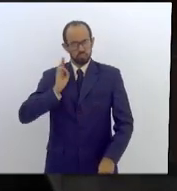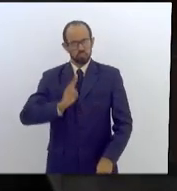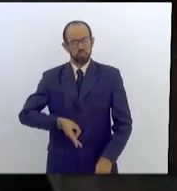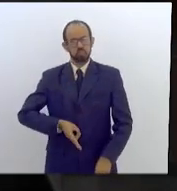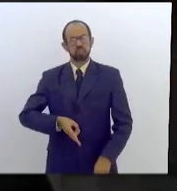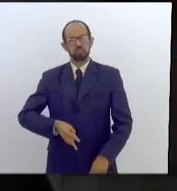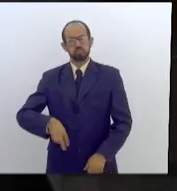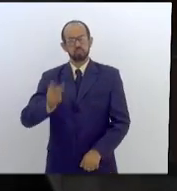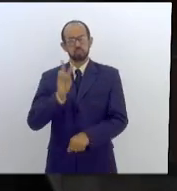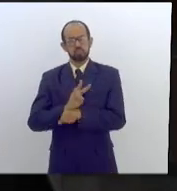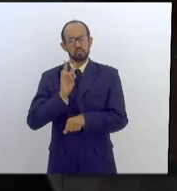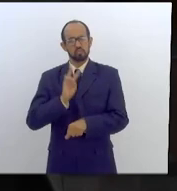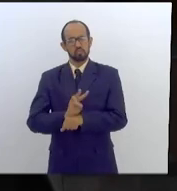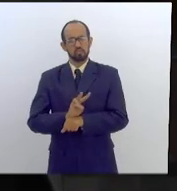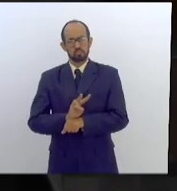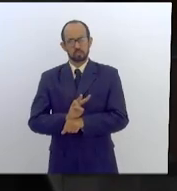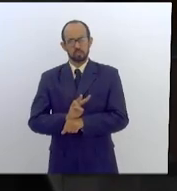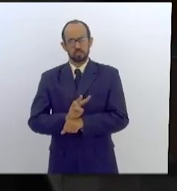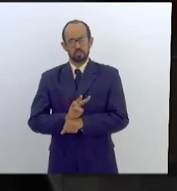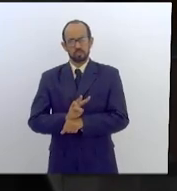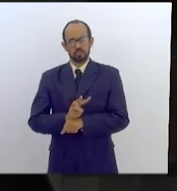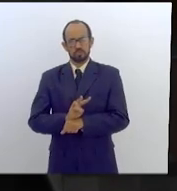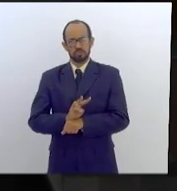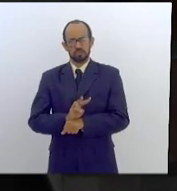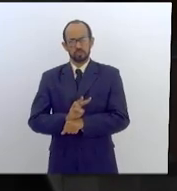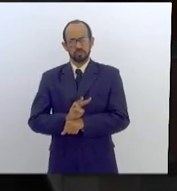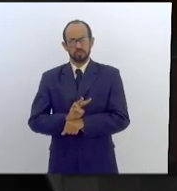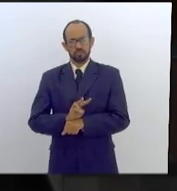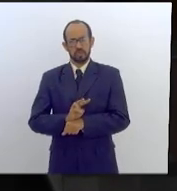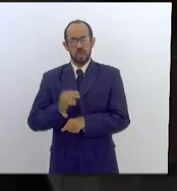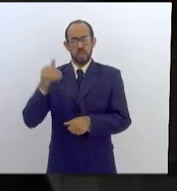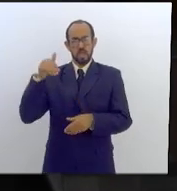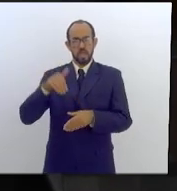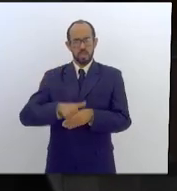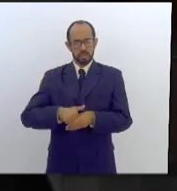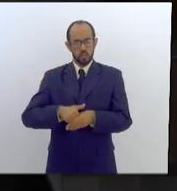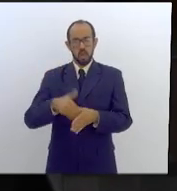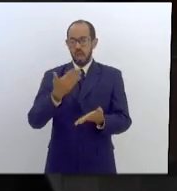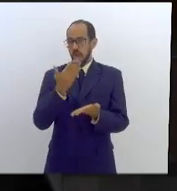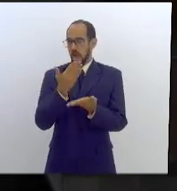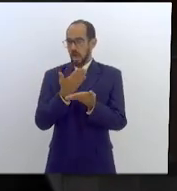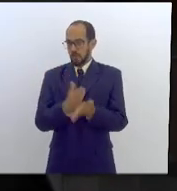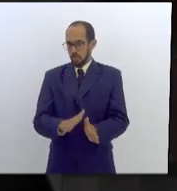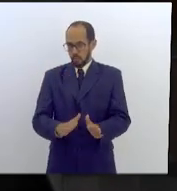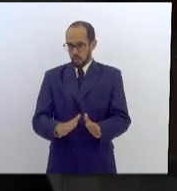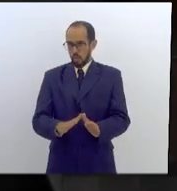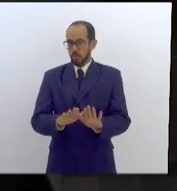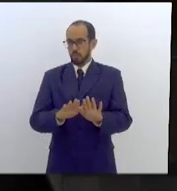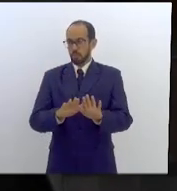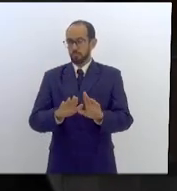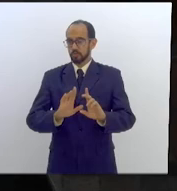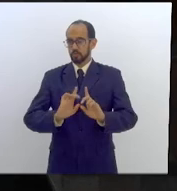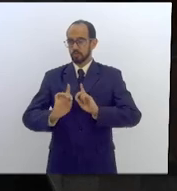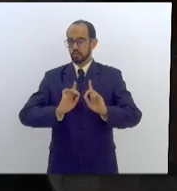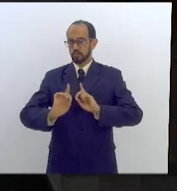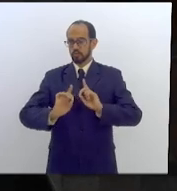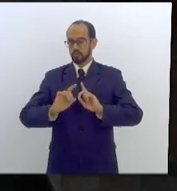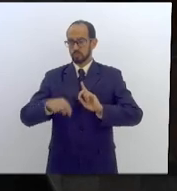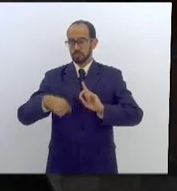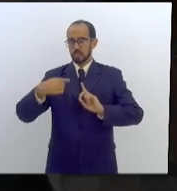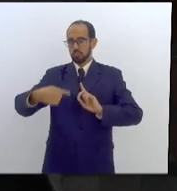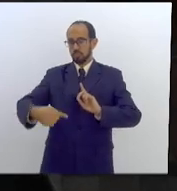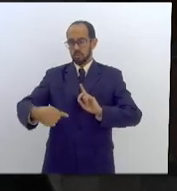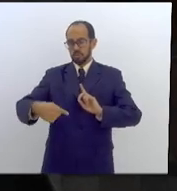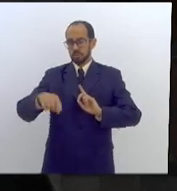preservada que eleição acabou o que se discute em seguida